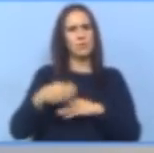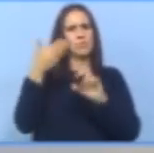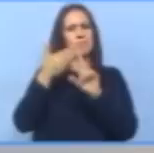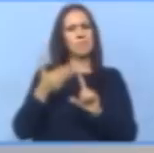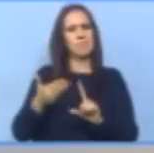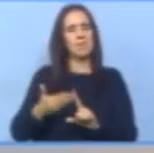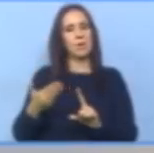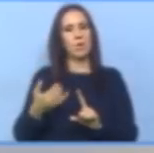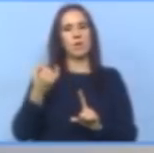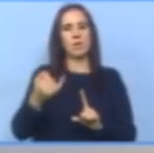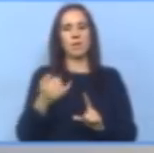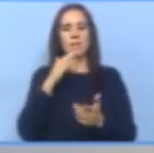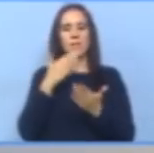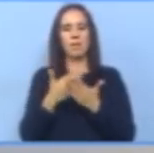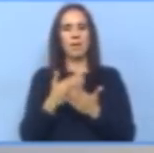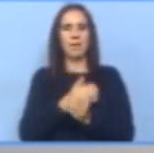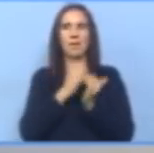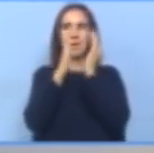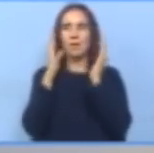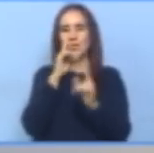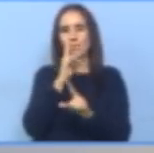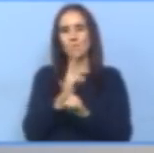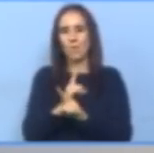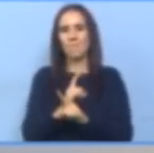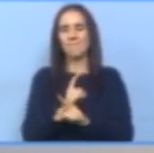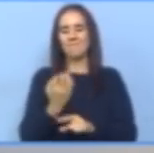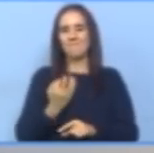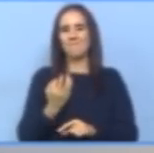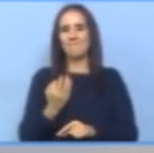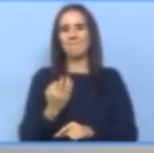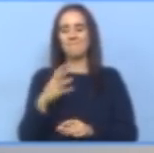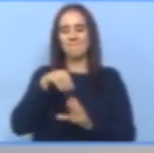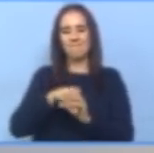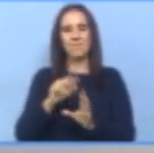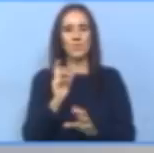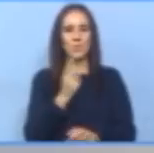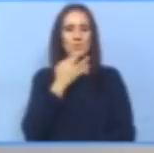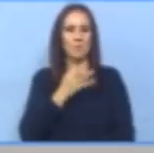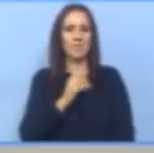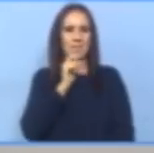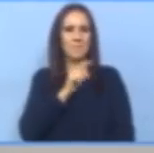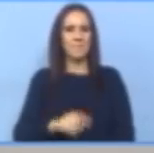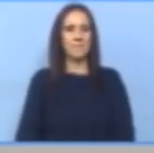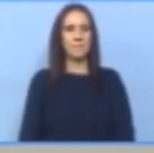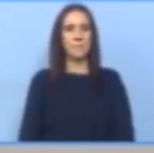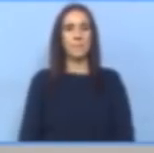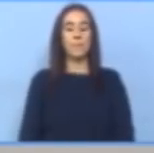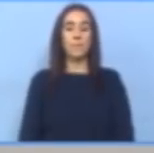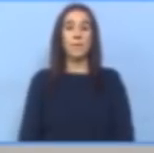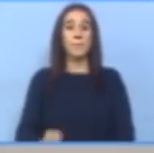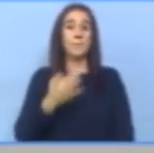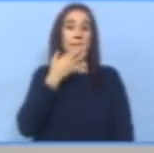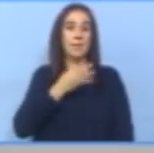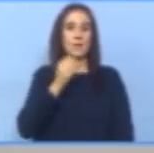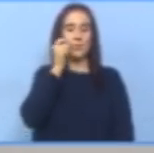passem agora também por fazer com que esta casa comum seja possível ser habitada por todos. E acredito que o Papa